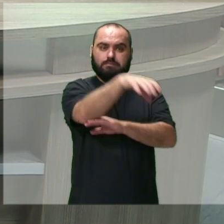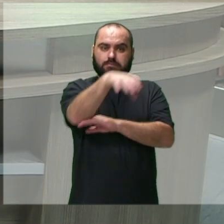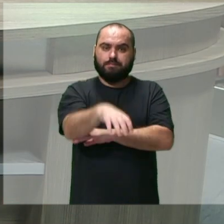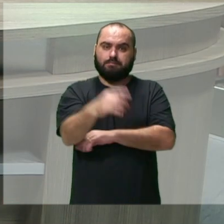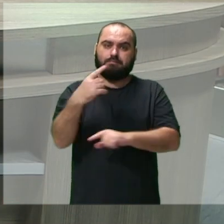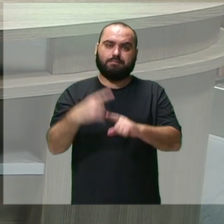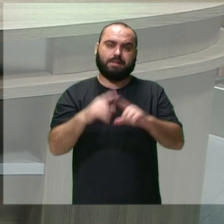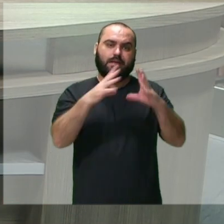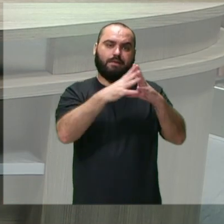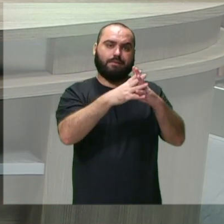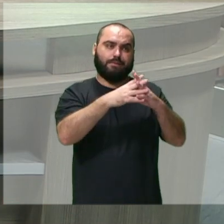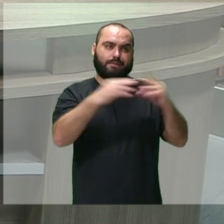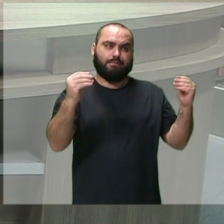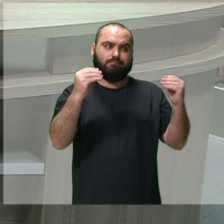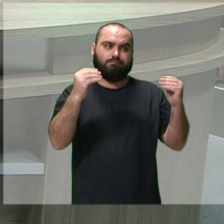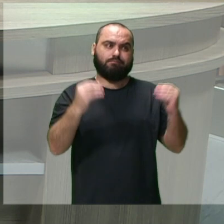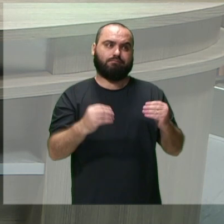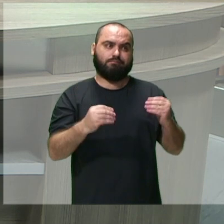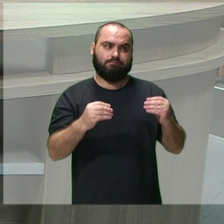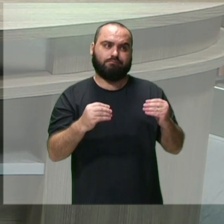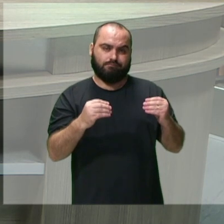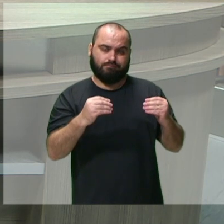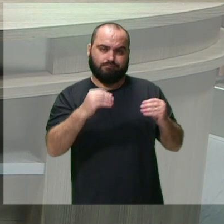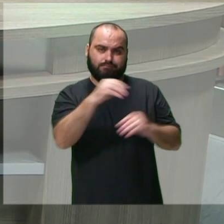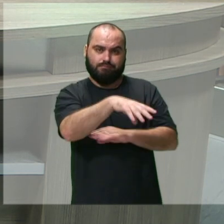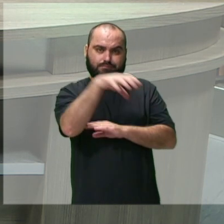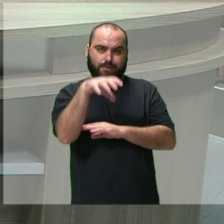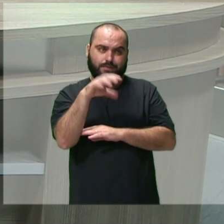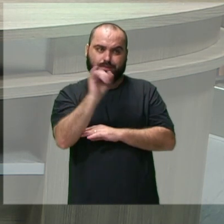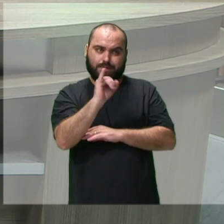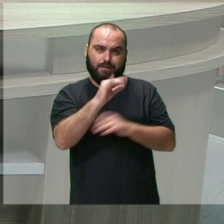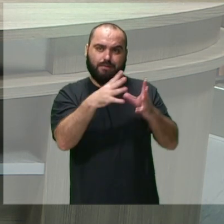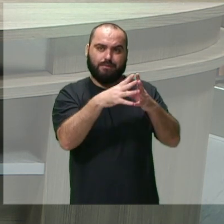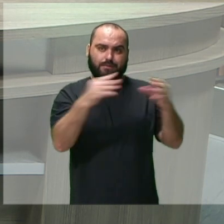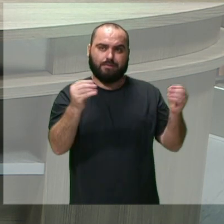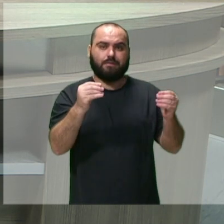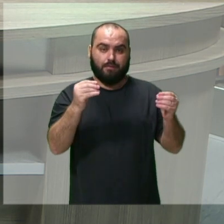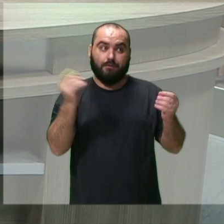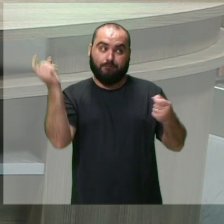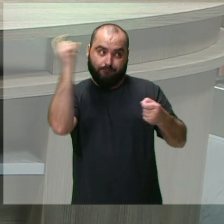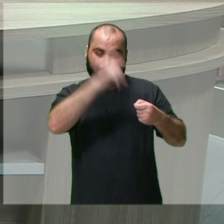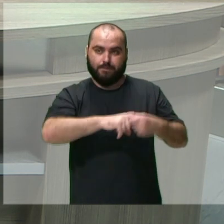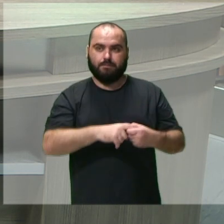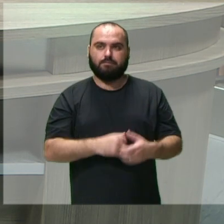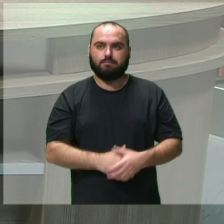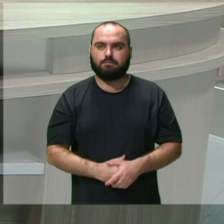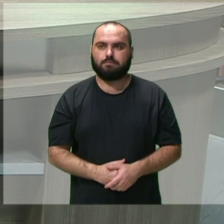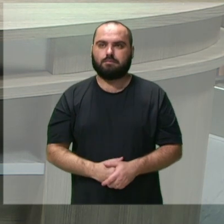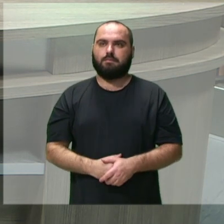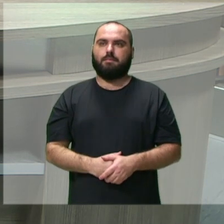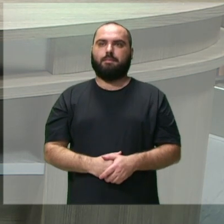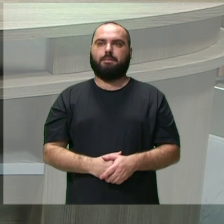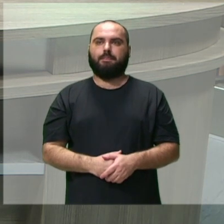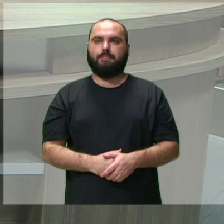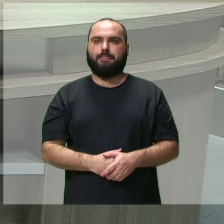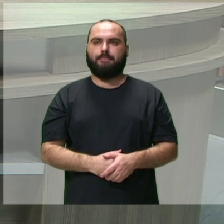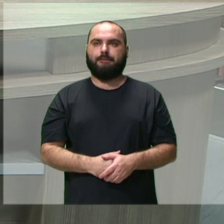últimos anos anda meio vazio, claro, o nosso com porto. certeza. Mas vamos recuperar, né? Com certeza. E aí voltamos para